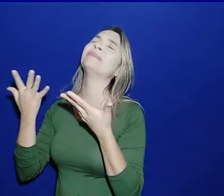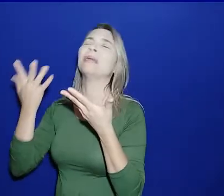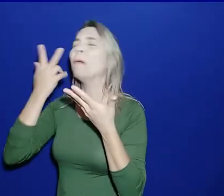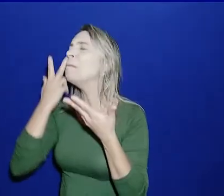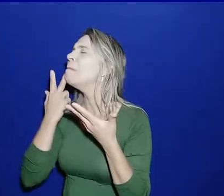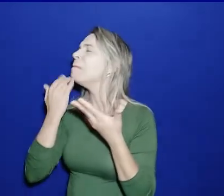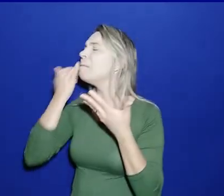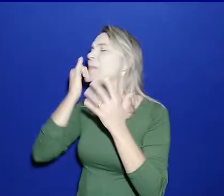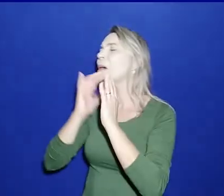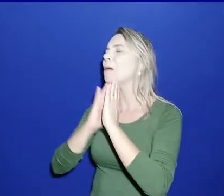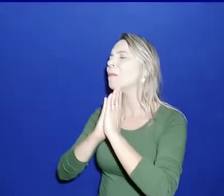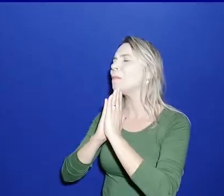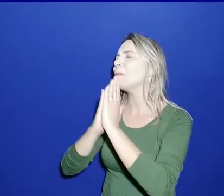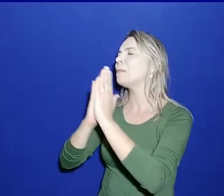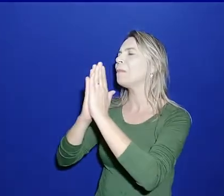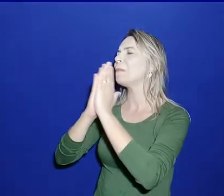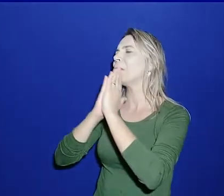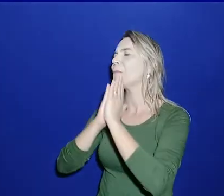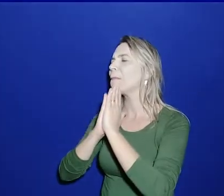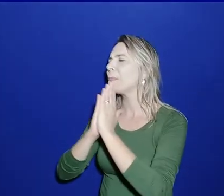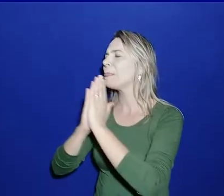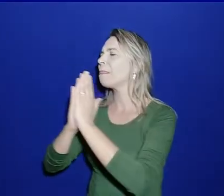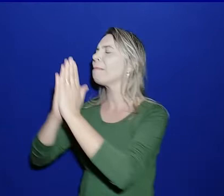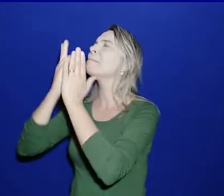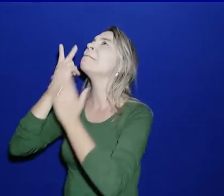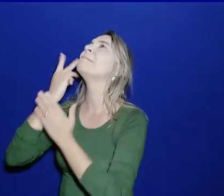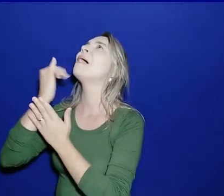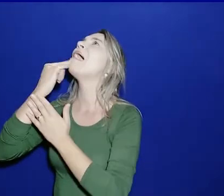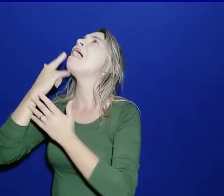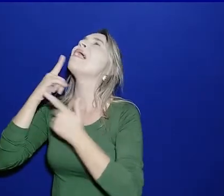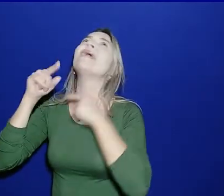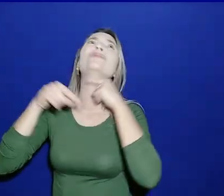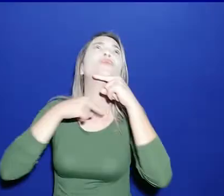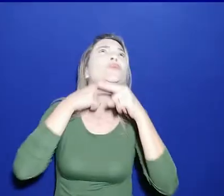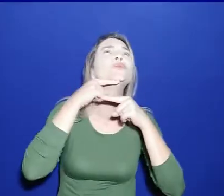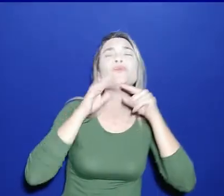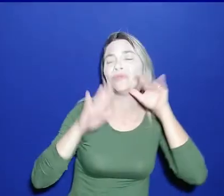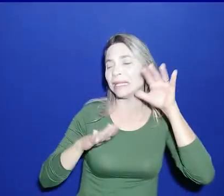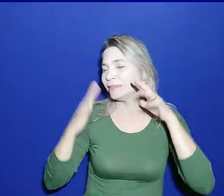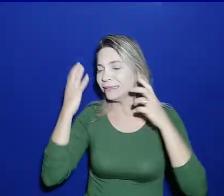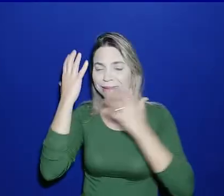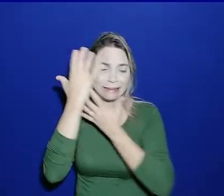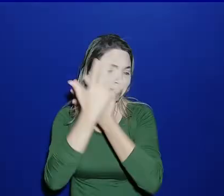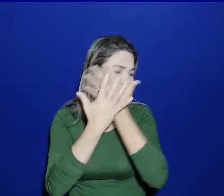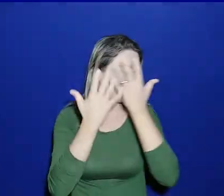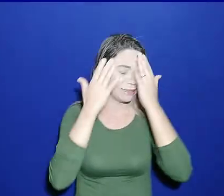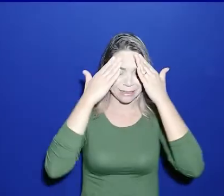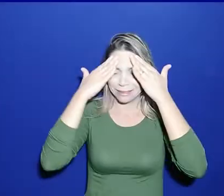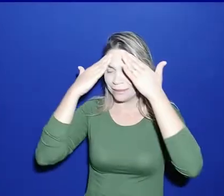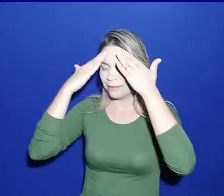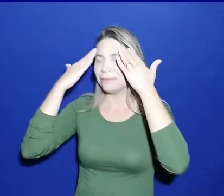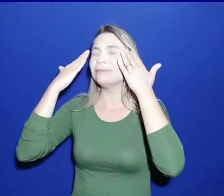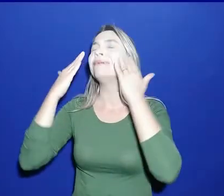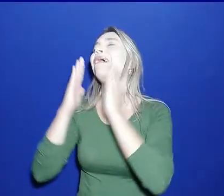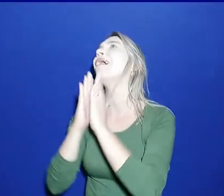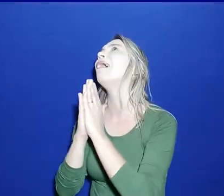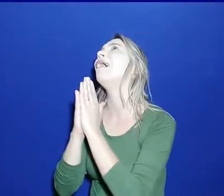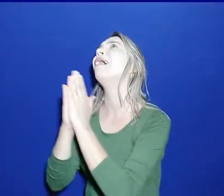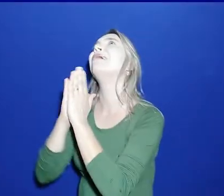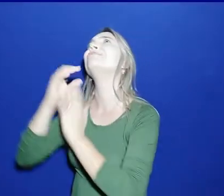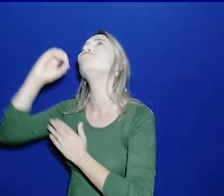Pai, Pai, por que, ó Pai, tantas dúvidas vêm a mim,